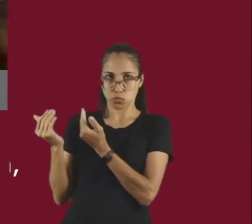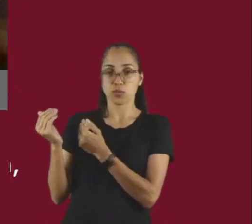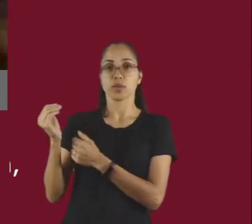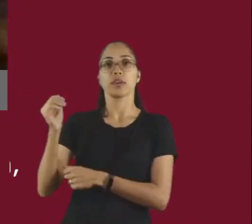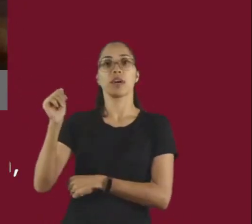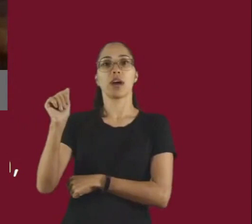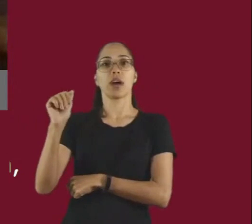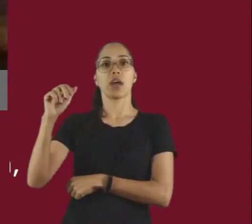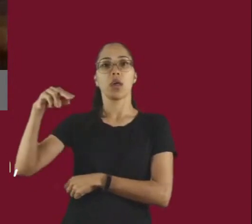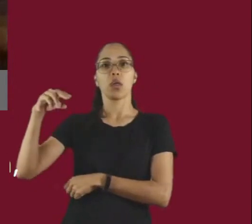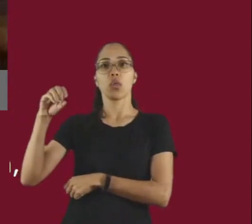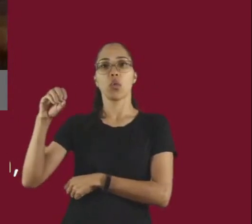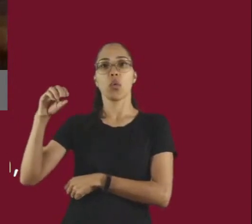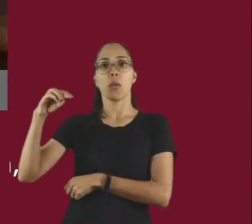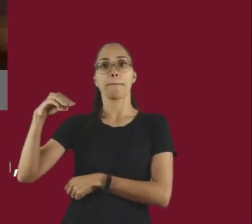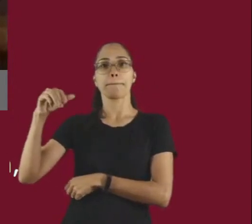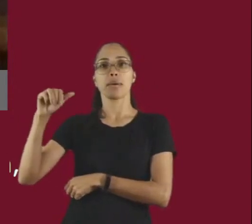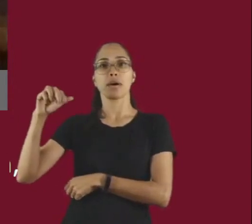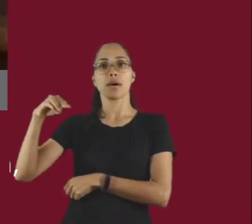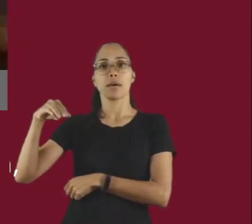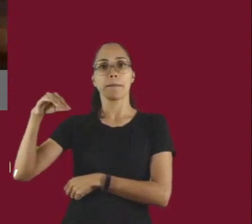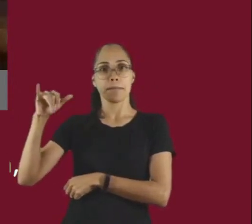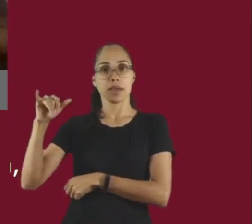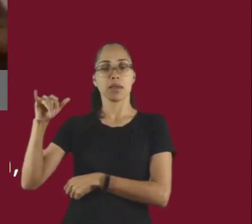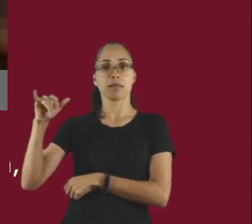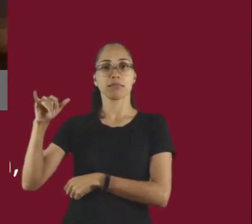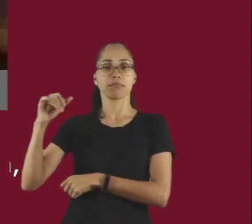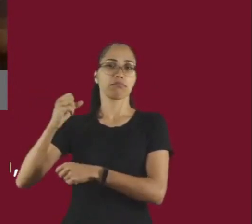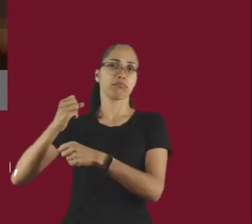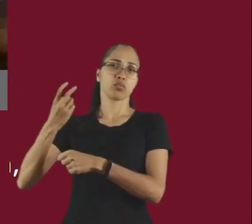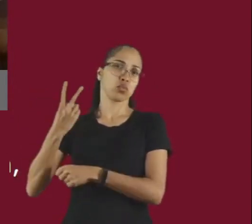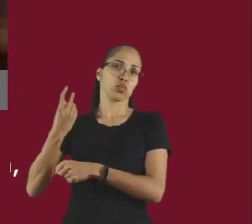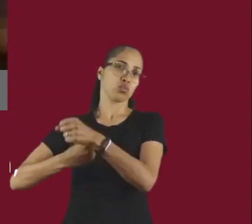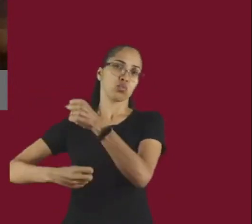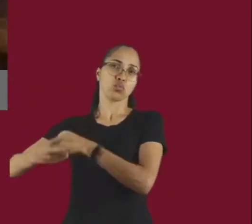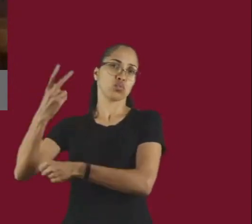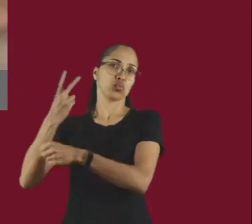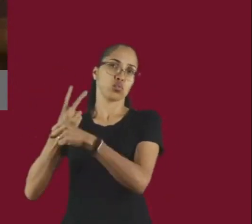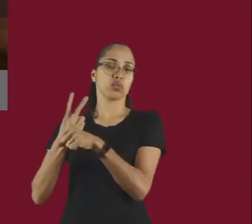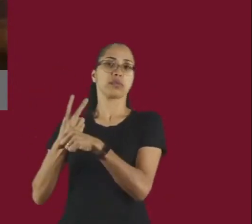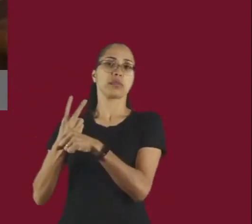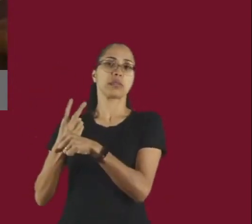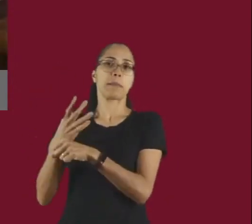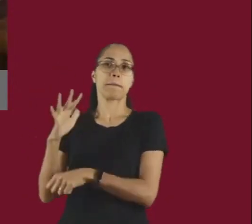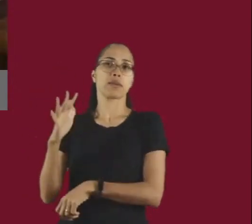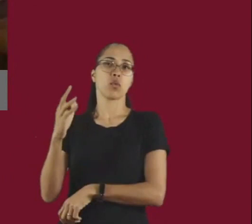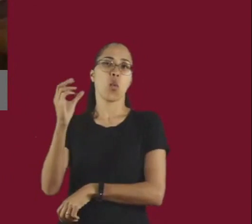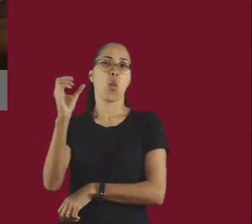que há 2 anos atrás, mas eu posso falar, em alguns casos, 8 meses,